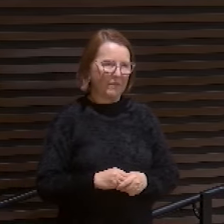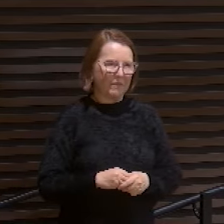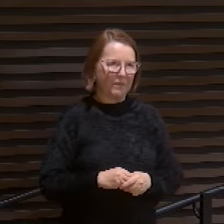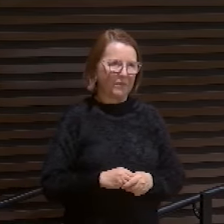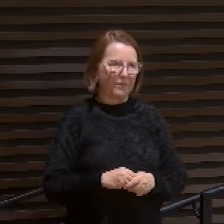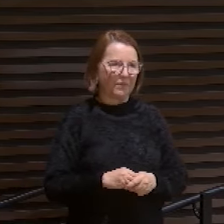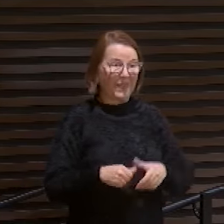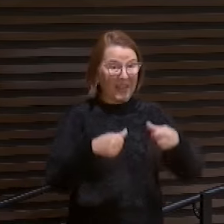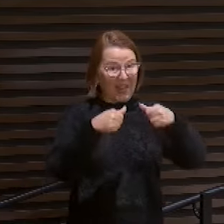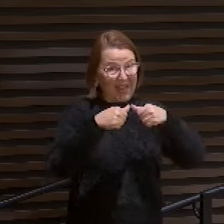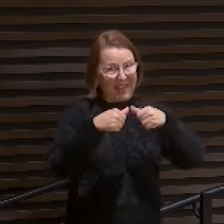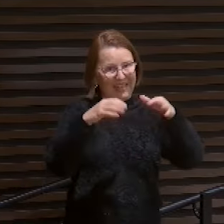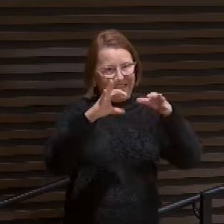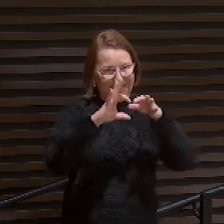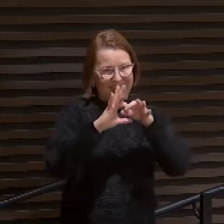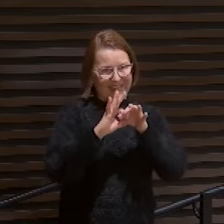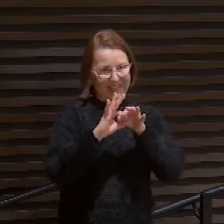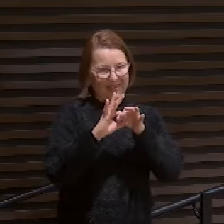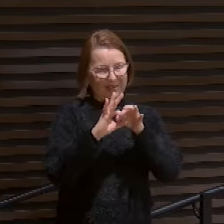Esta aliança,